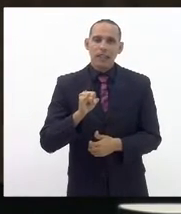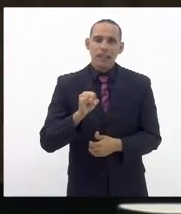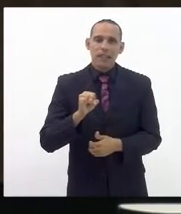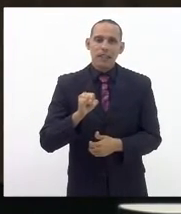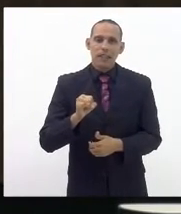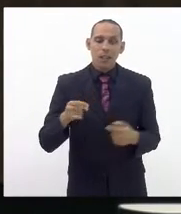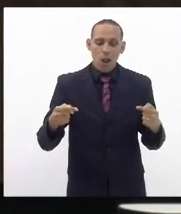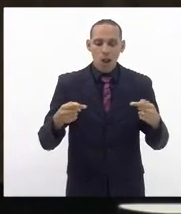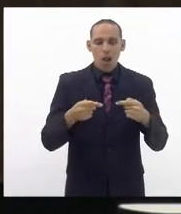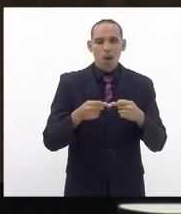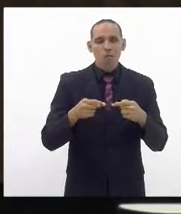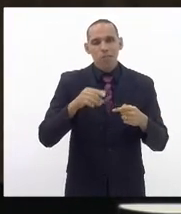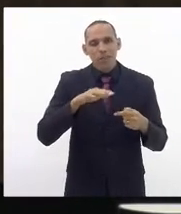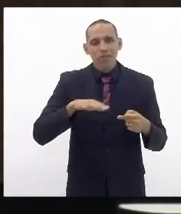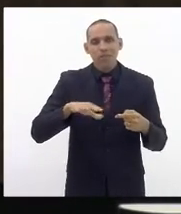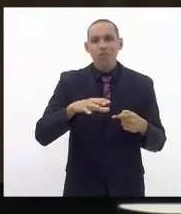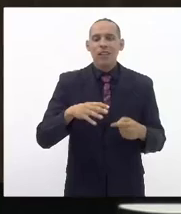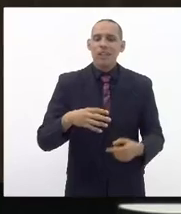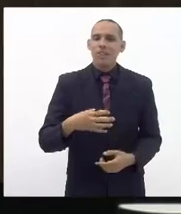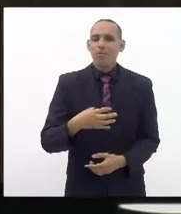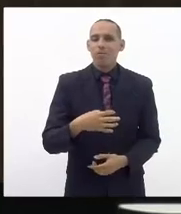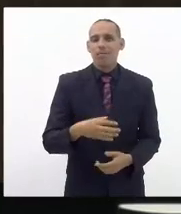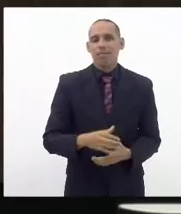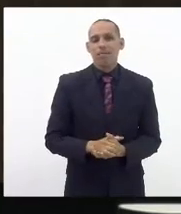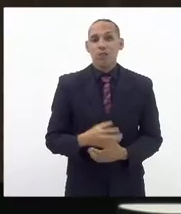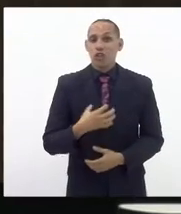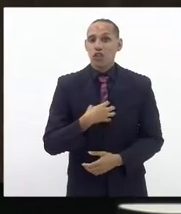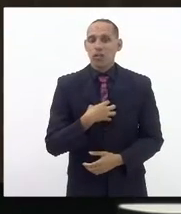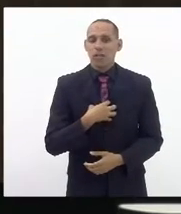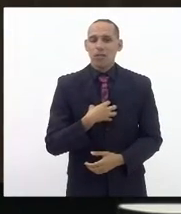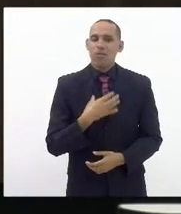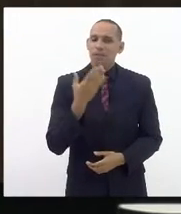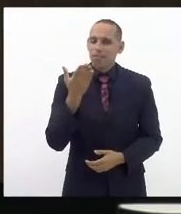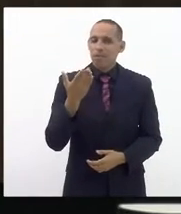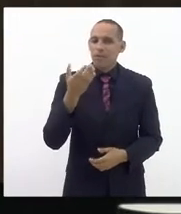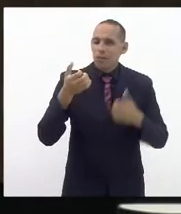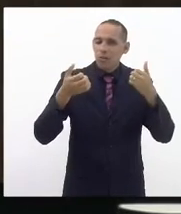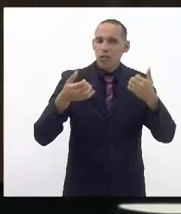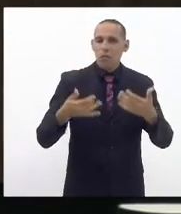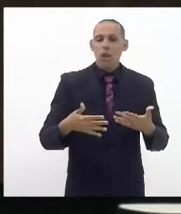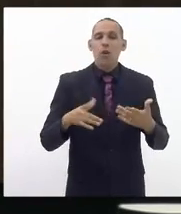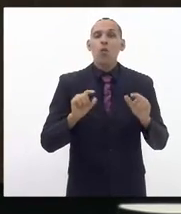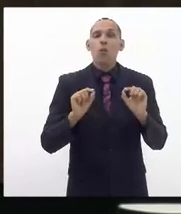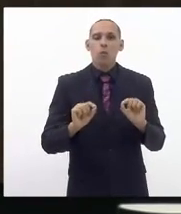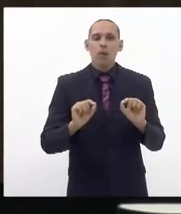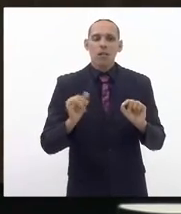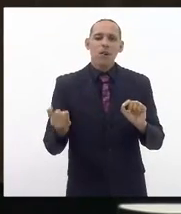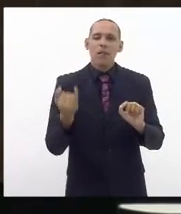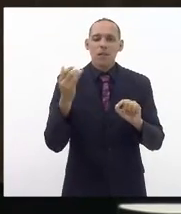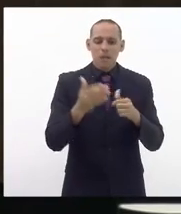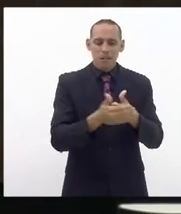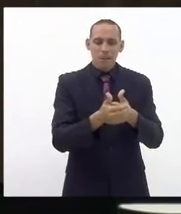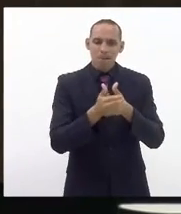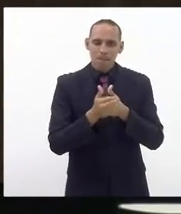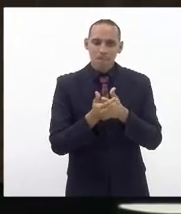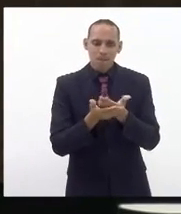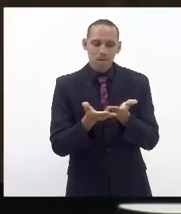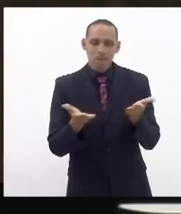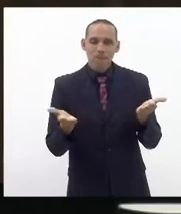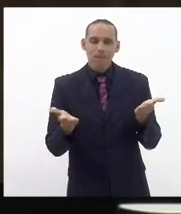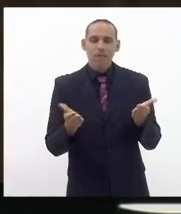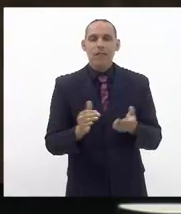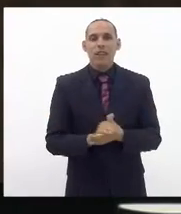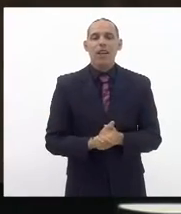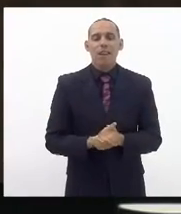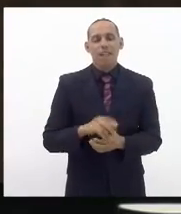Vossa Excelência levanta tão bem, né, a importância do acolhimento desses jovens.